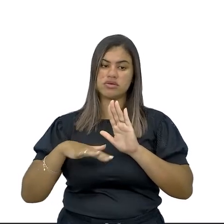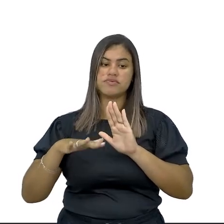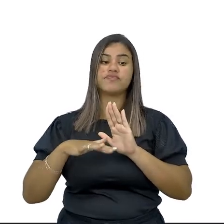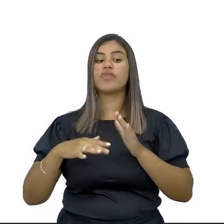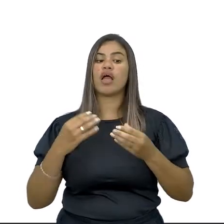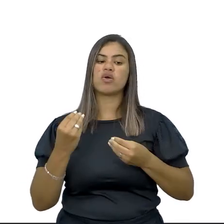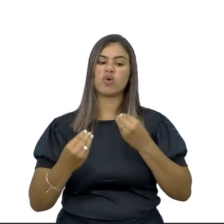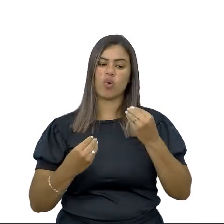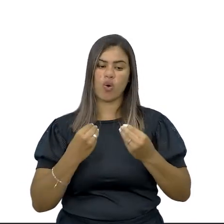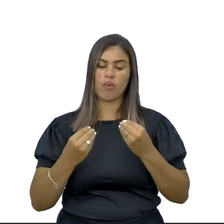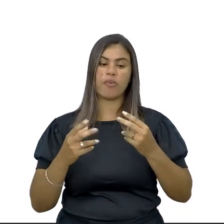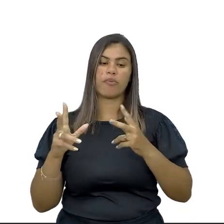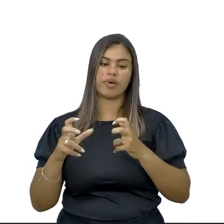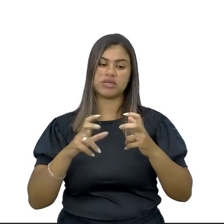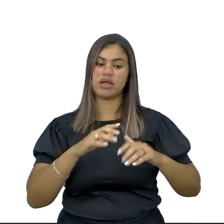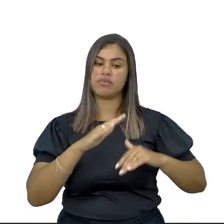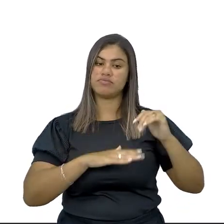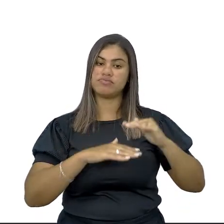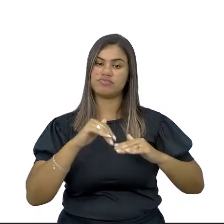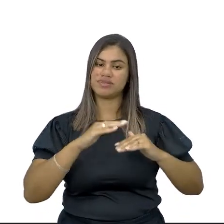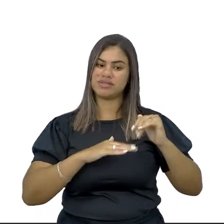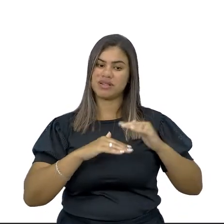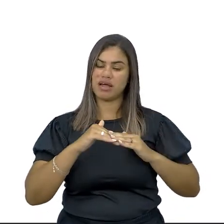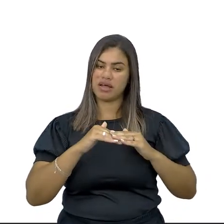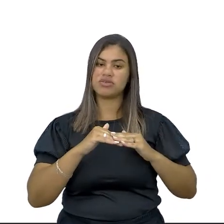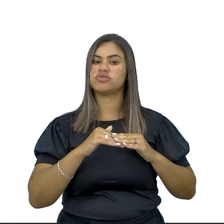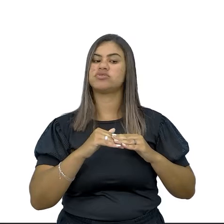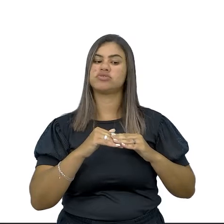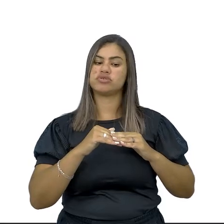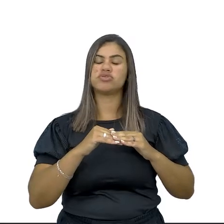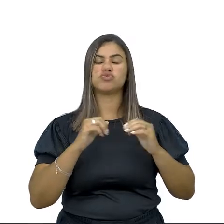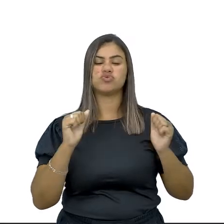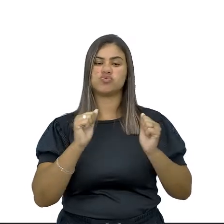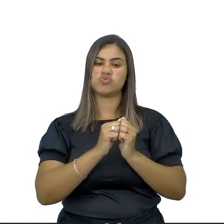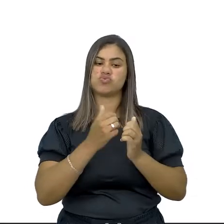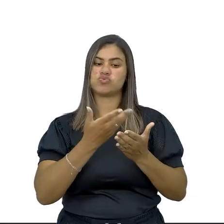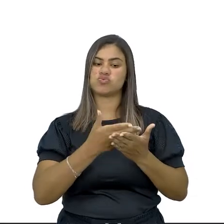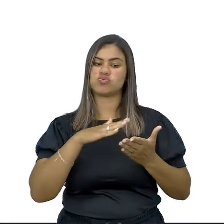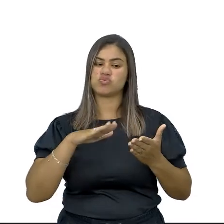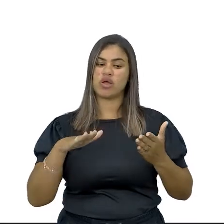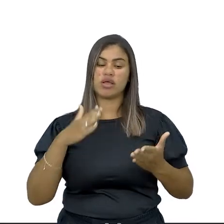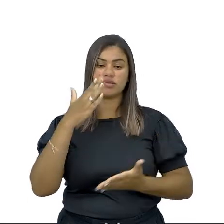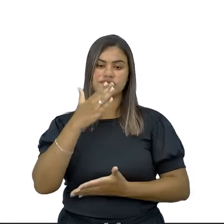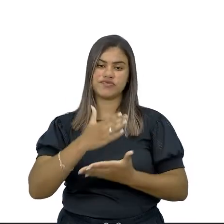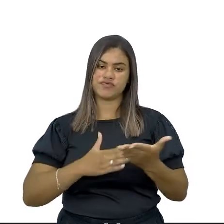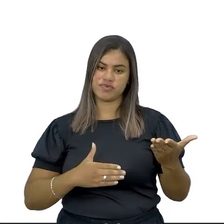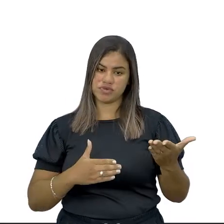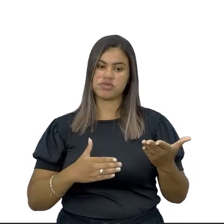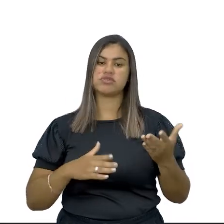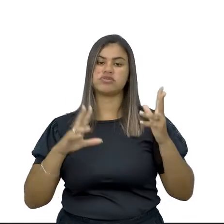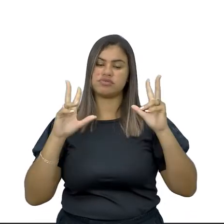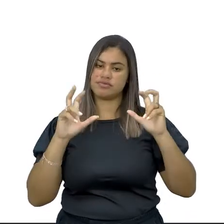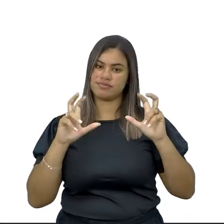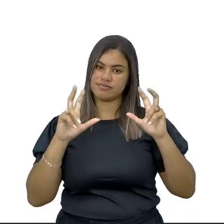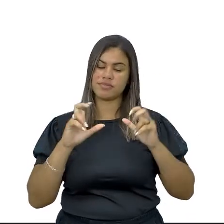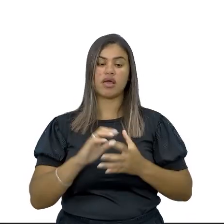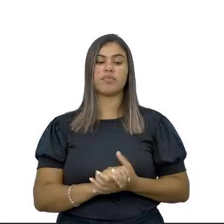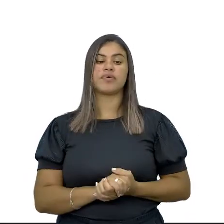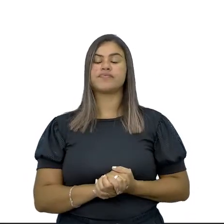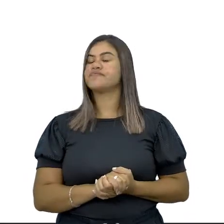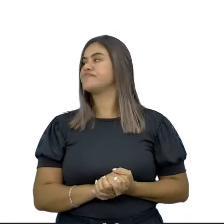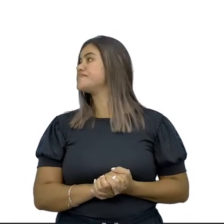nós percebemos que as habilidades a serem trabalhadas com os estudantes são divididas em unidades temáticas.